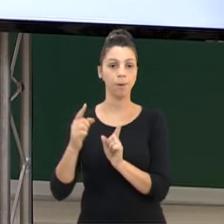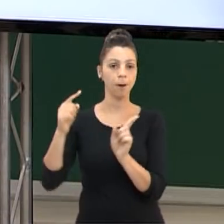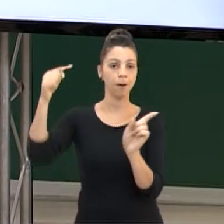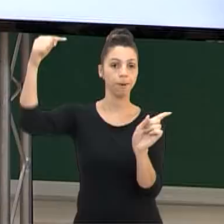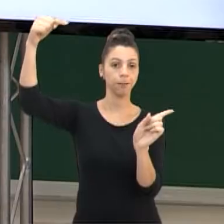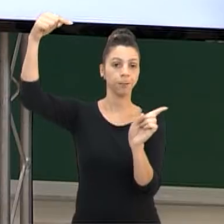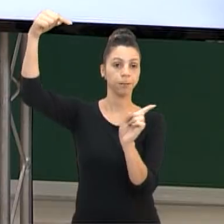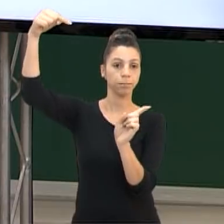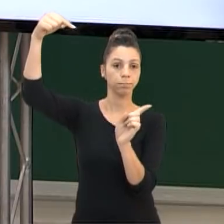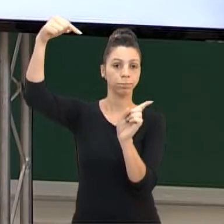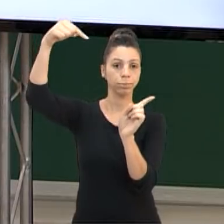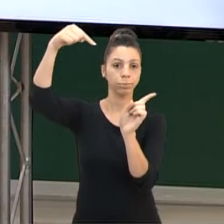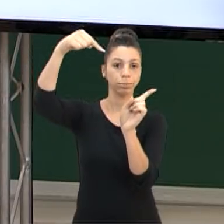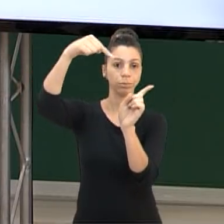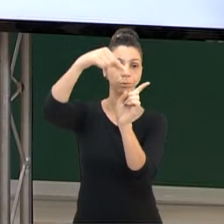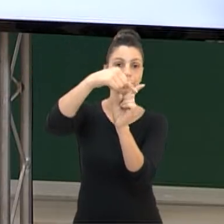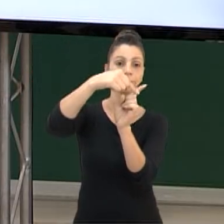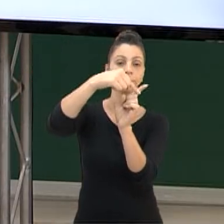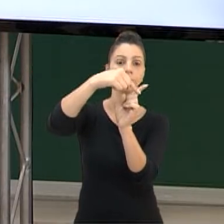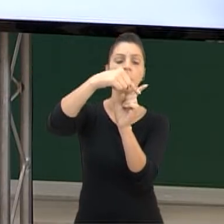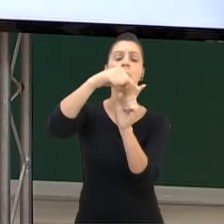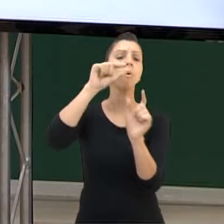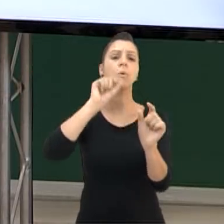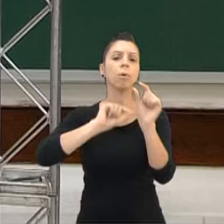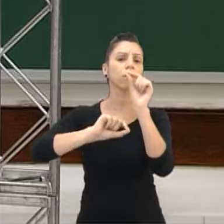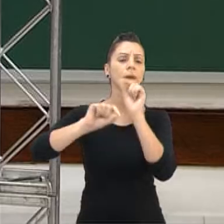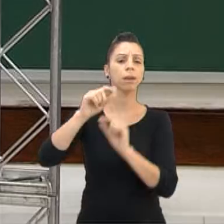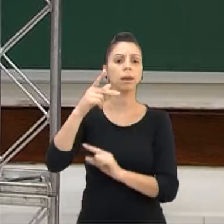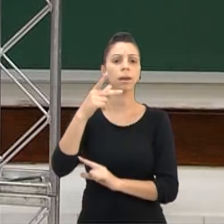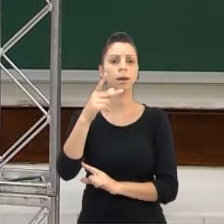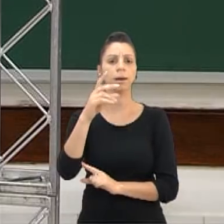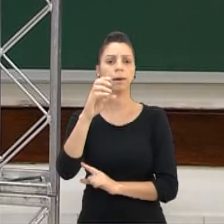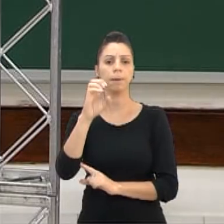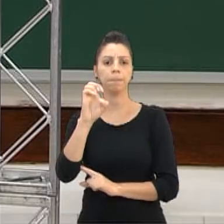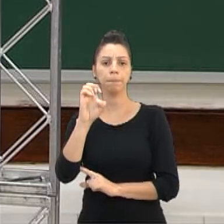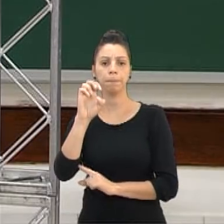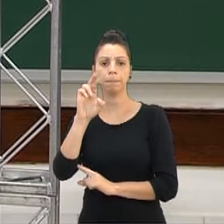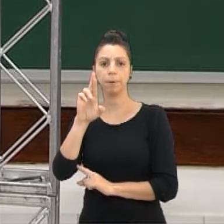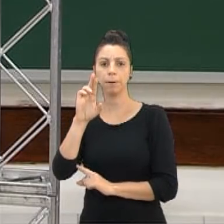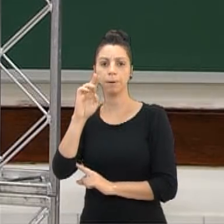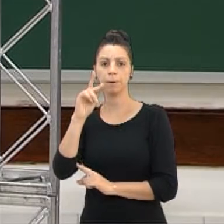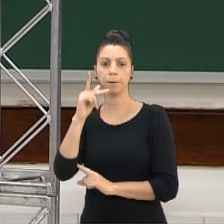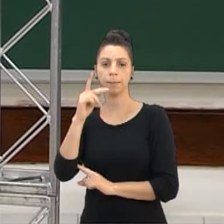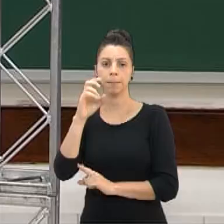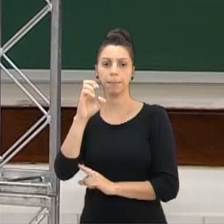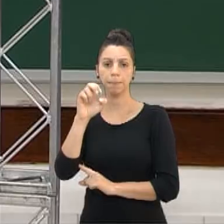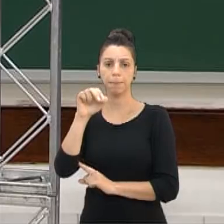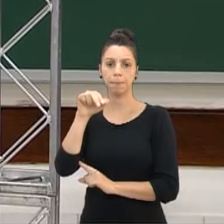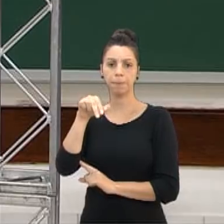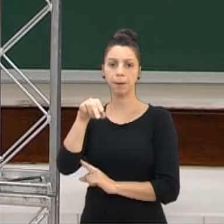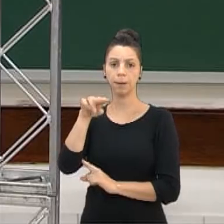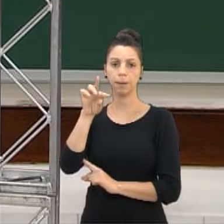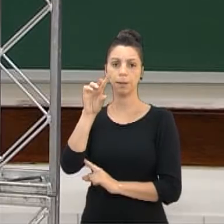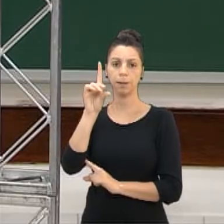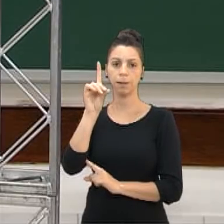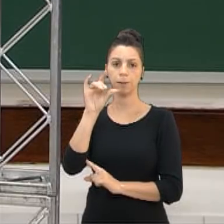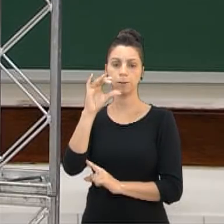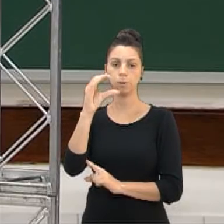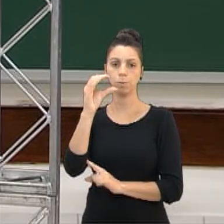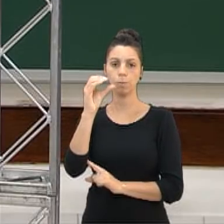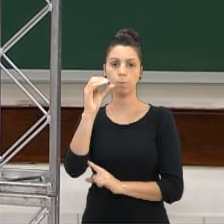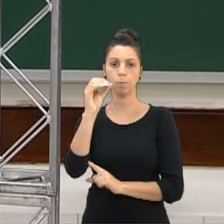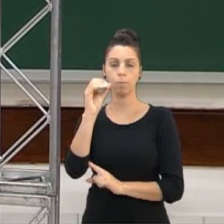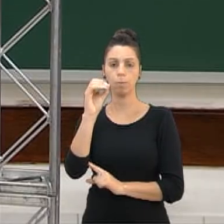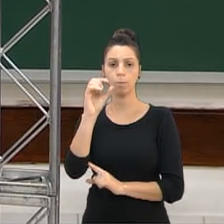perpendicularismo. Professor, o que é reta perpendicular mesmo? É aquela que tem formato aí, forma, né, um ângulo de